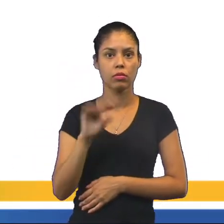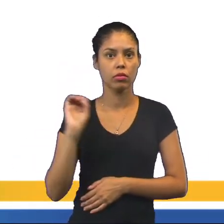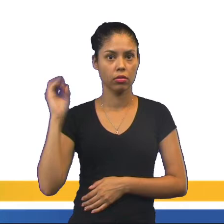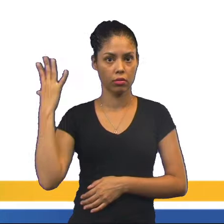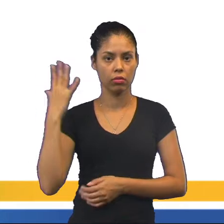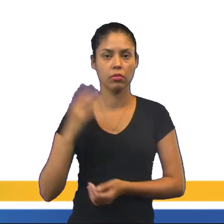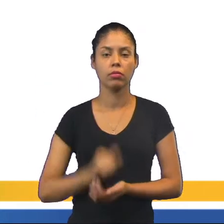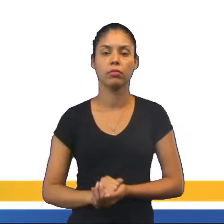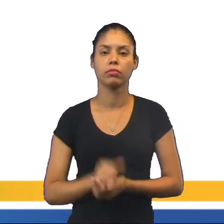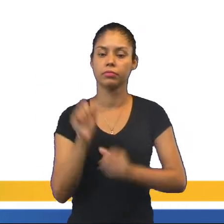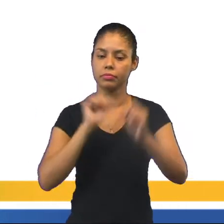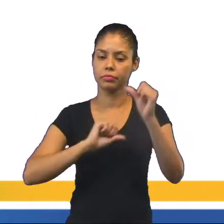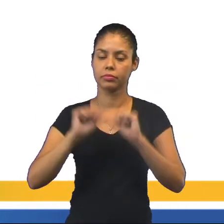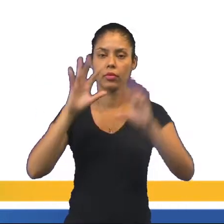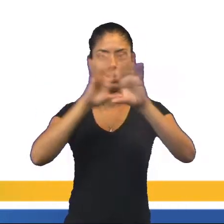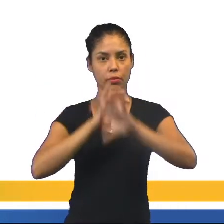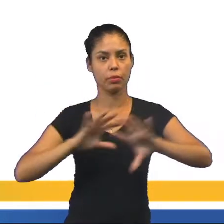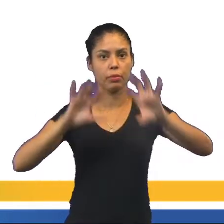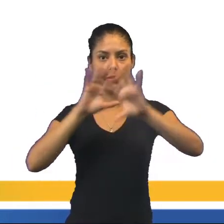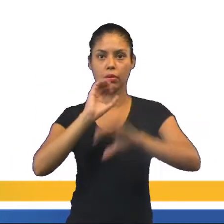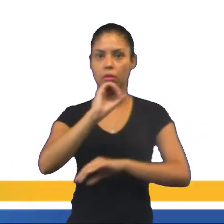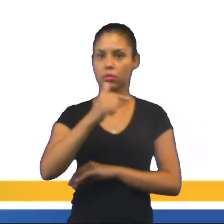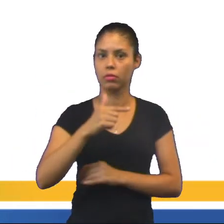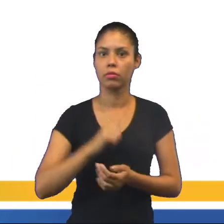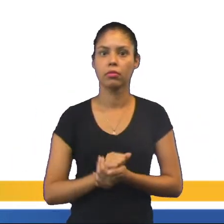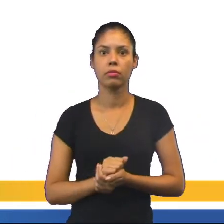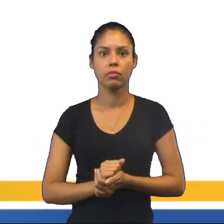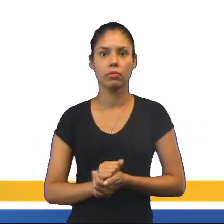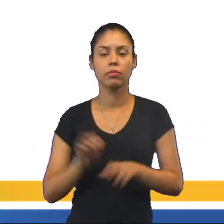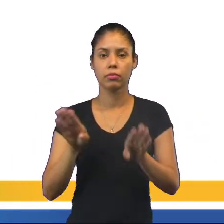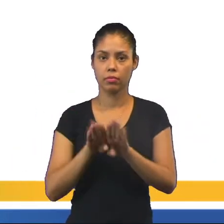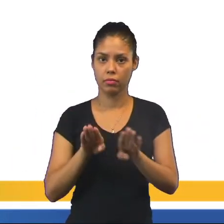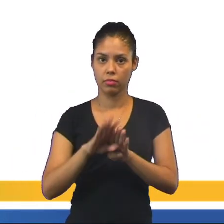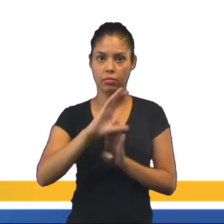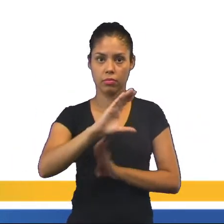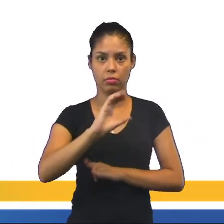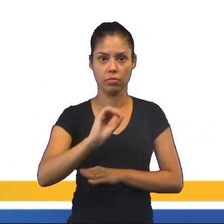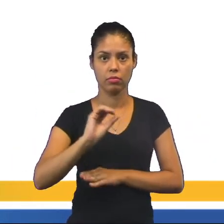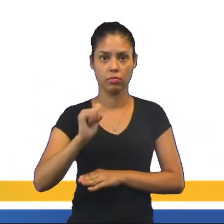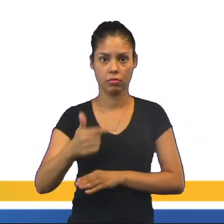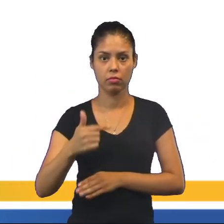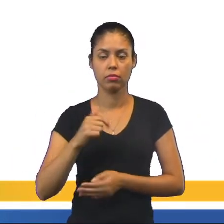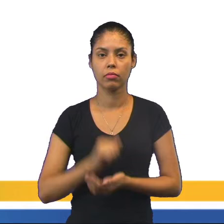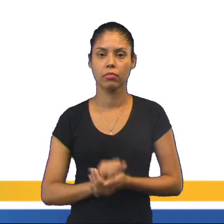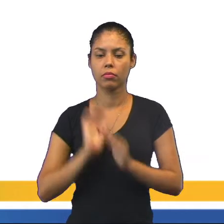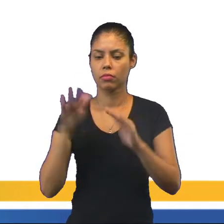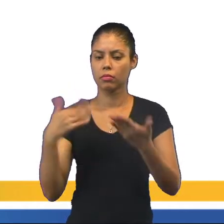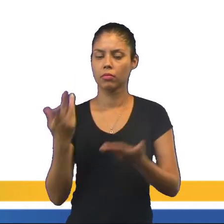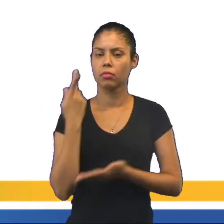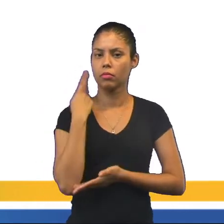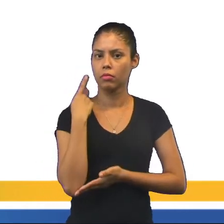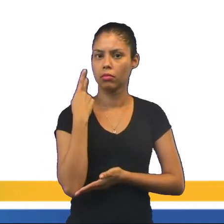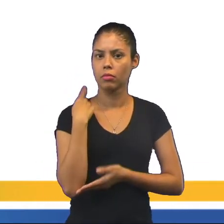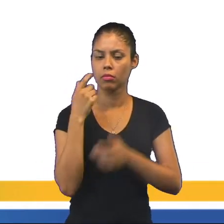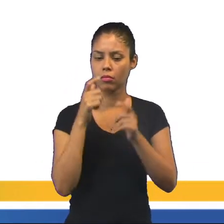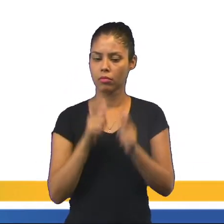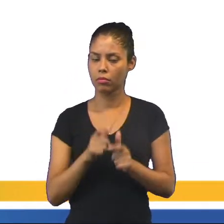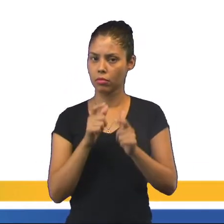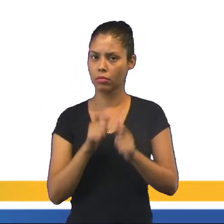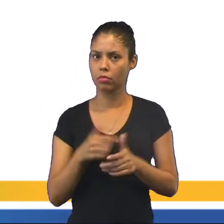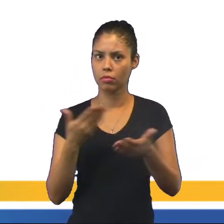acontecer a troca do gás oxigênio pelo gás carbônico, e a gente vai ver em que região do pulmão que vai